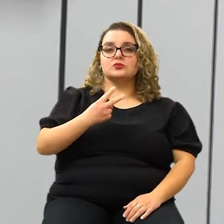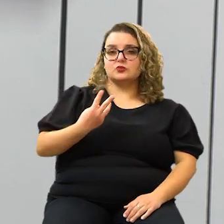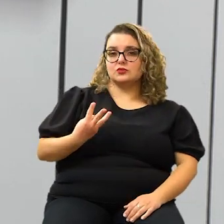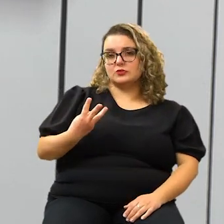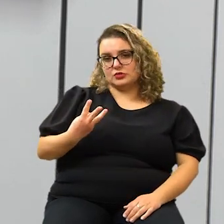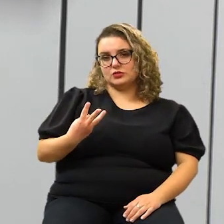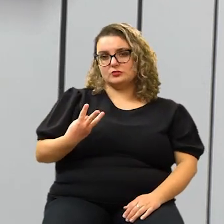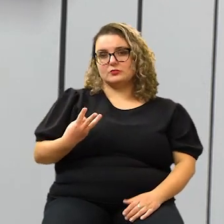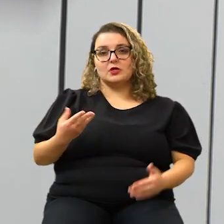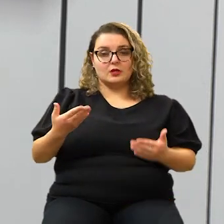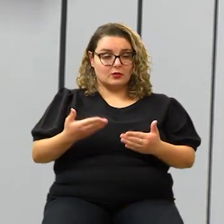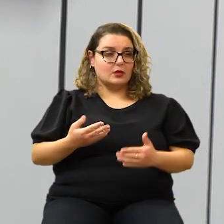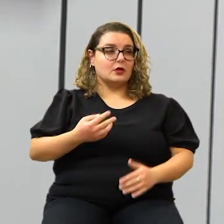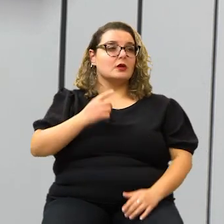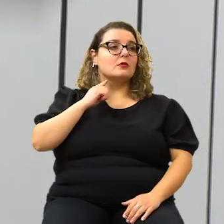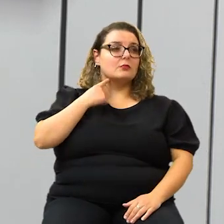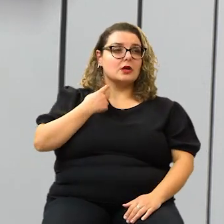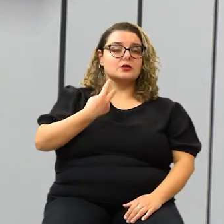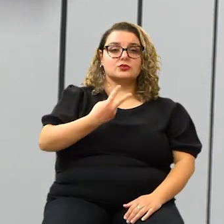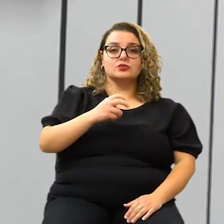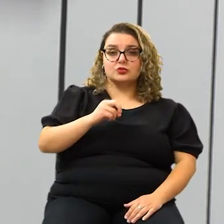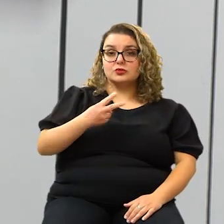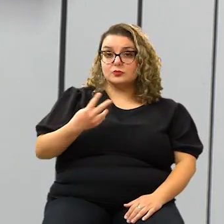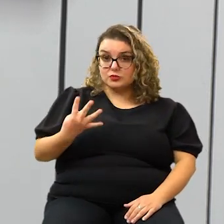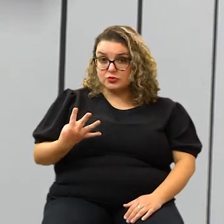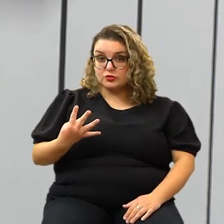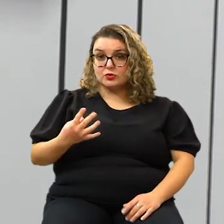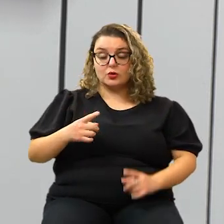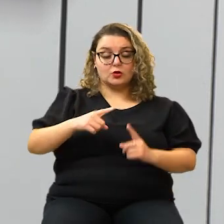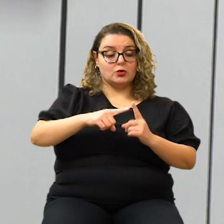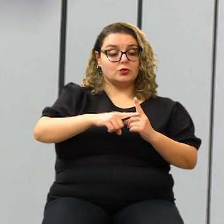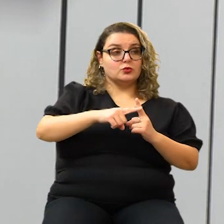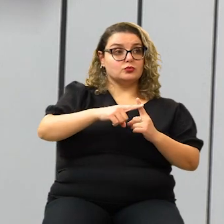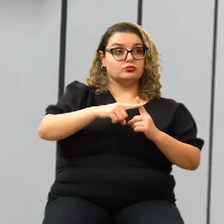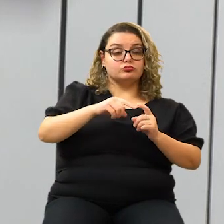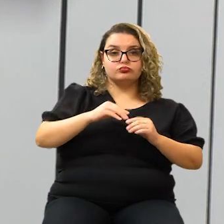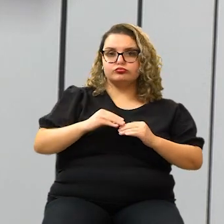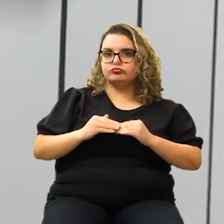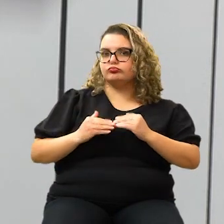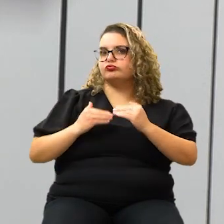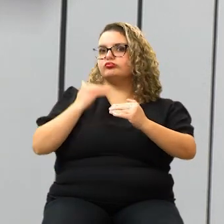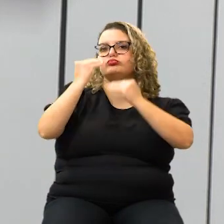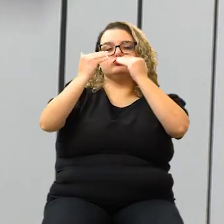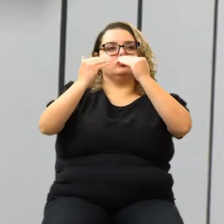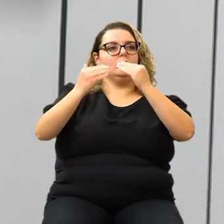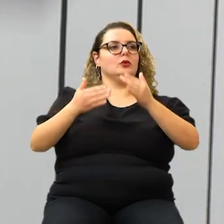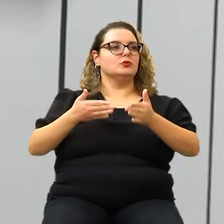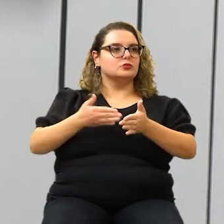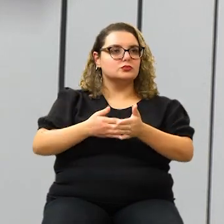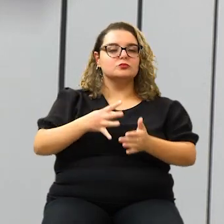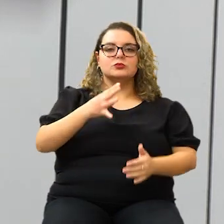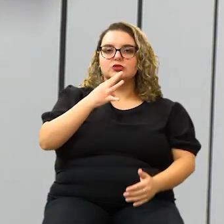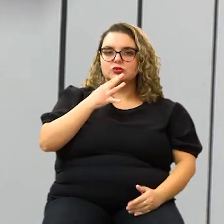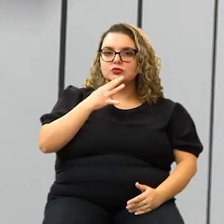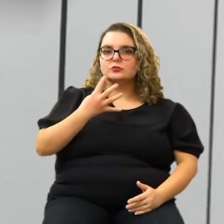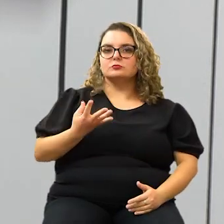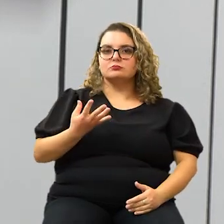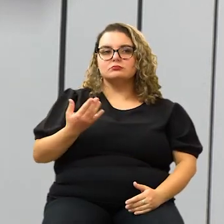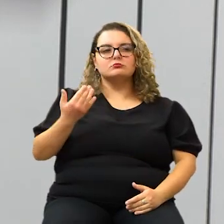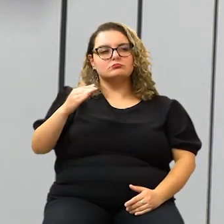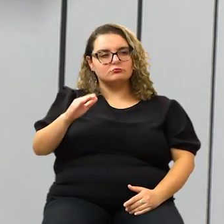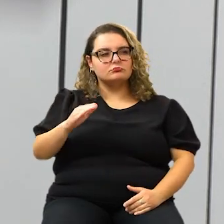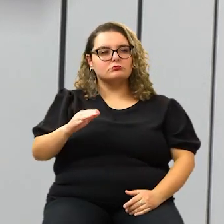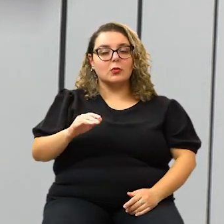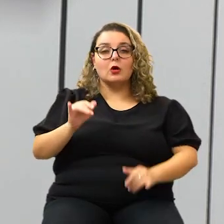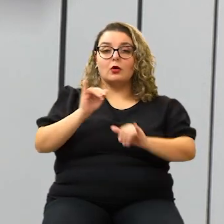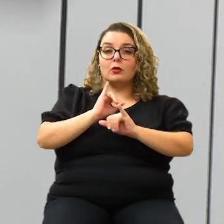e agora, né, maio de 2024, as temperaturas globais ultrapassaram os limites conhecidos, lançando aí um